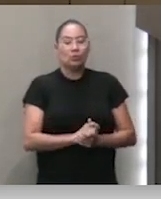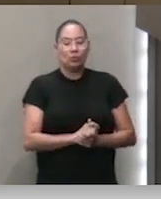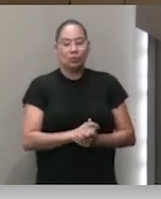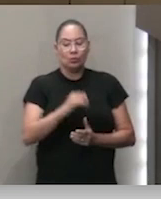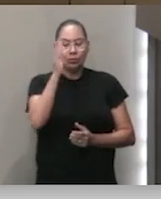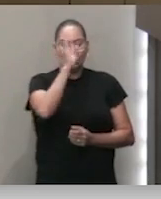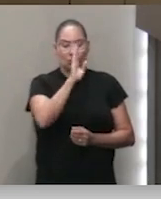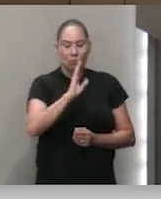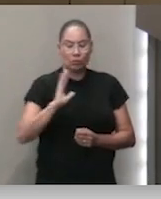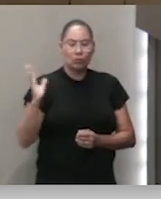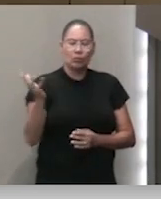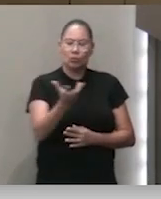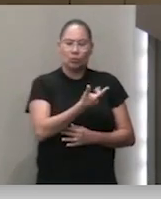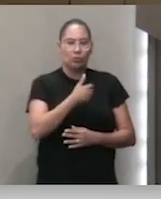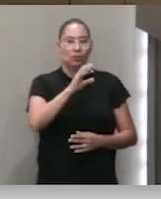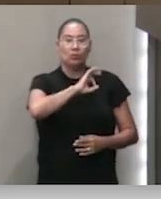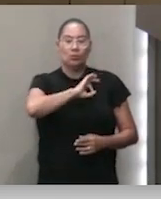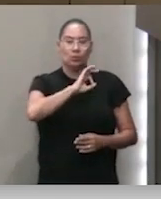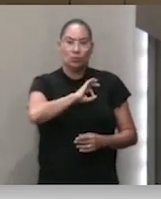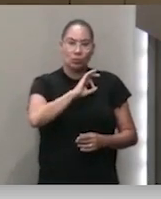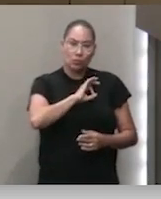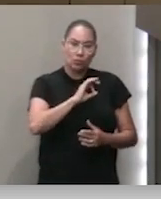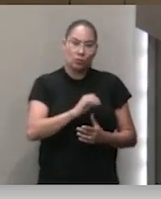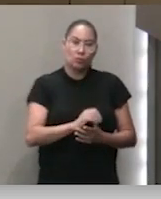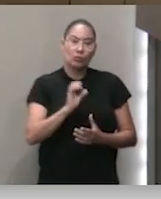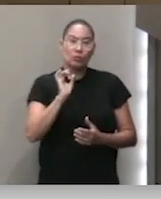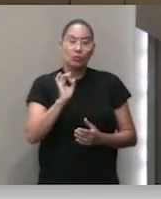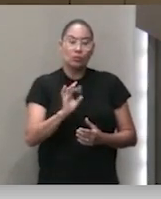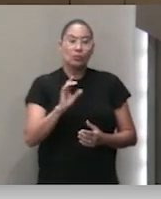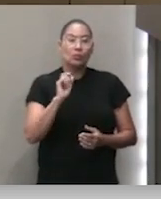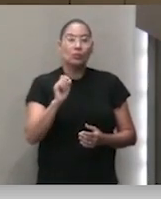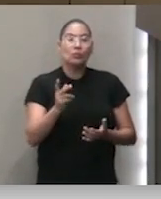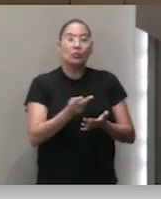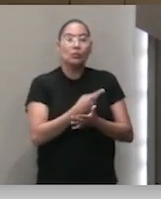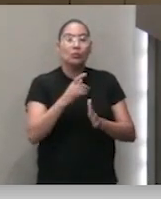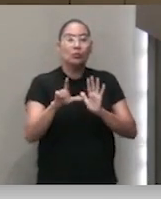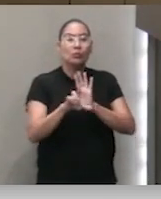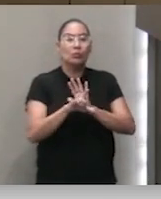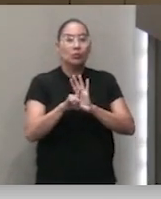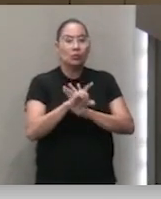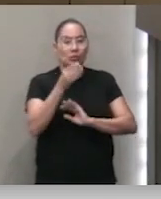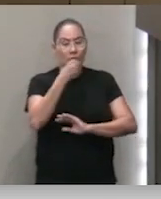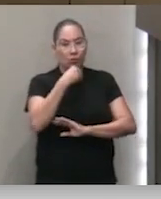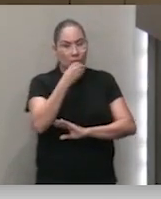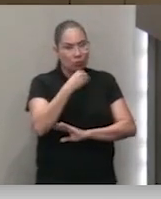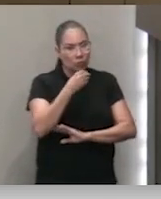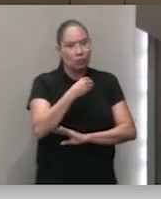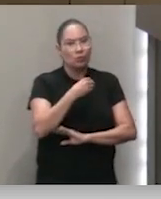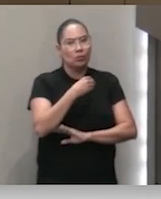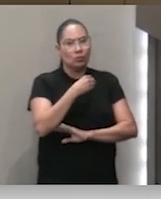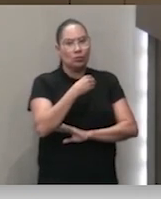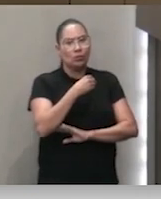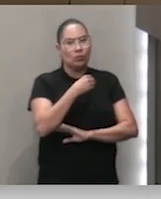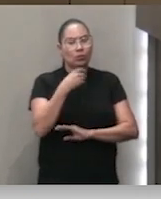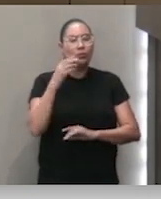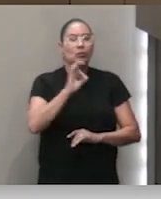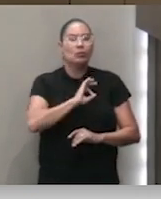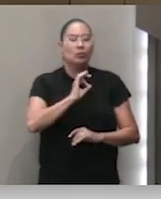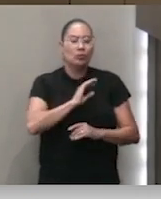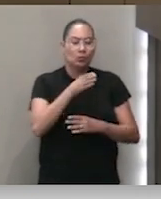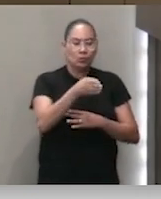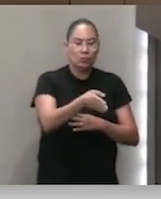Brasil todo, né? A Brigada Militar, né? Só que é o seguinte, as leis são frágeis, né, vereador? A polícia vai